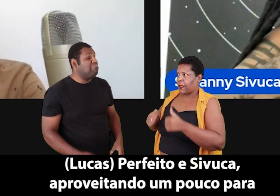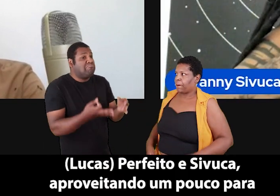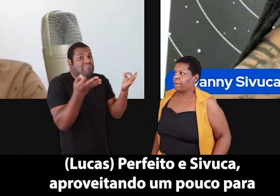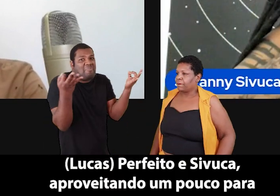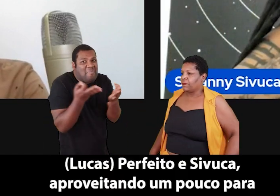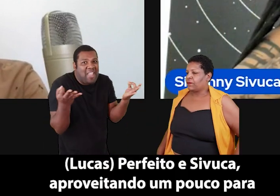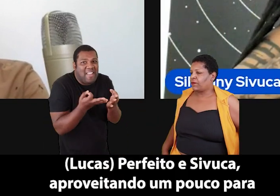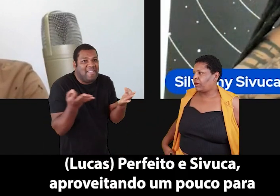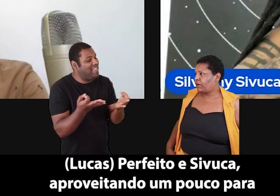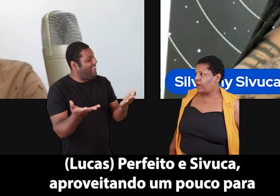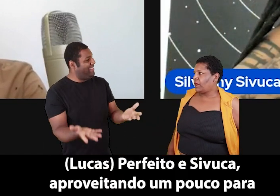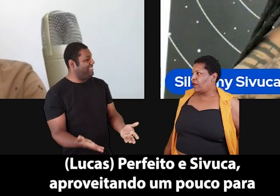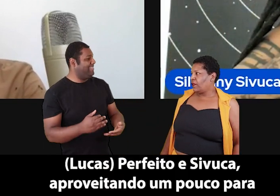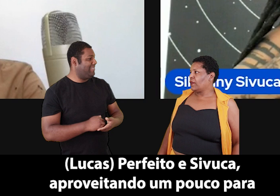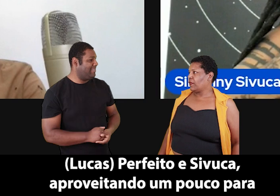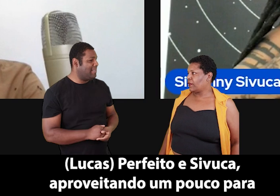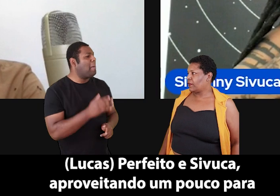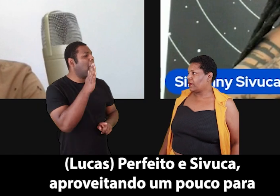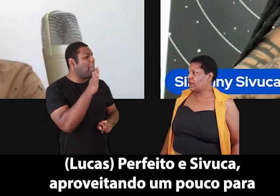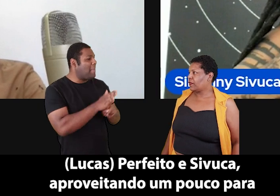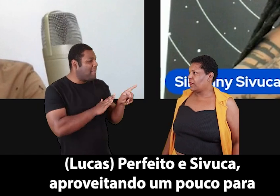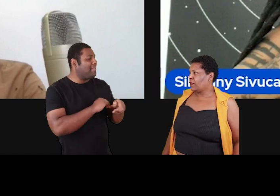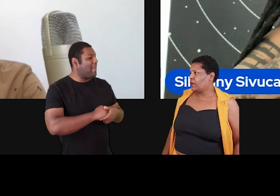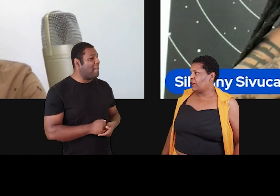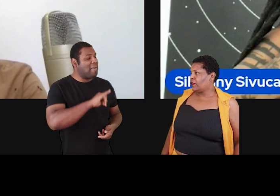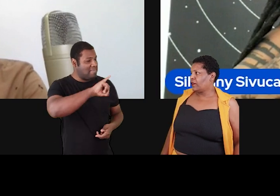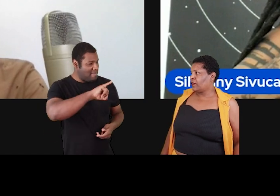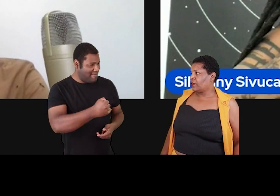Isso. Perfeito. E, Sivuca, aproveitando um pouco